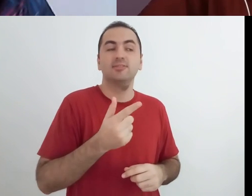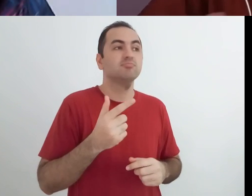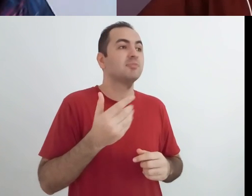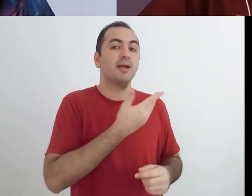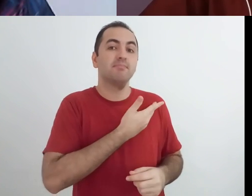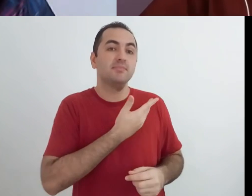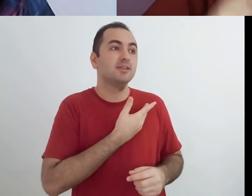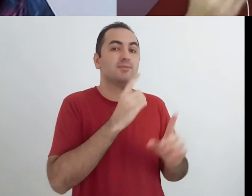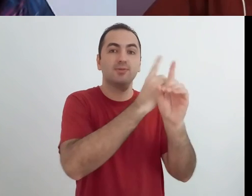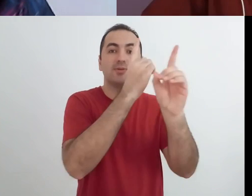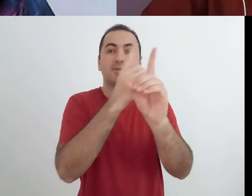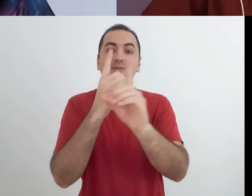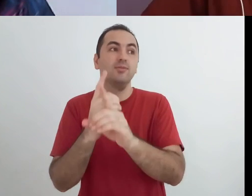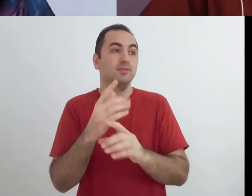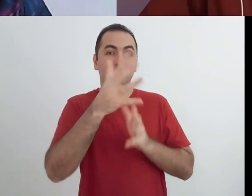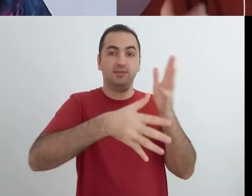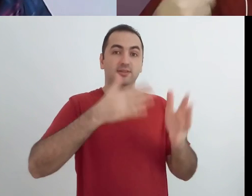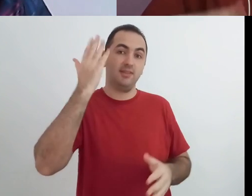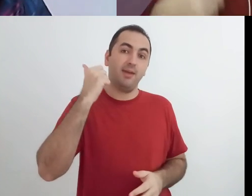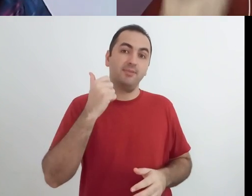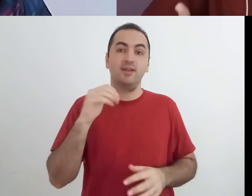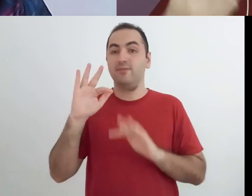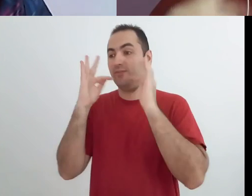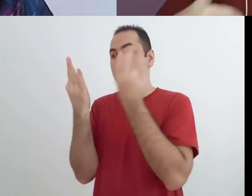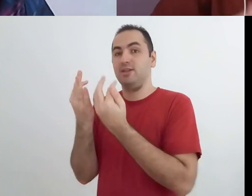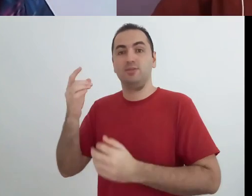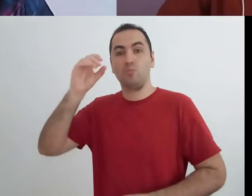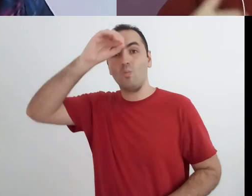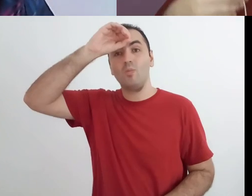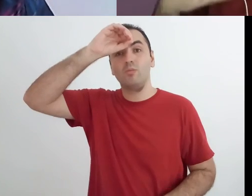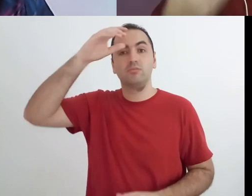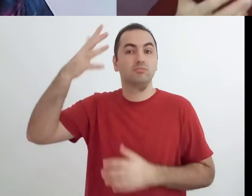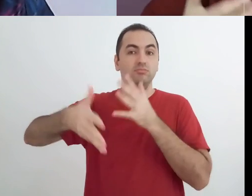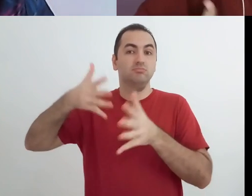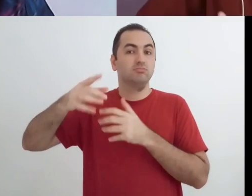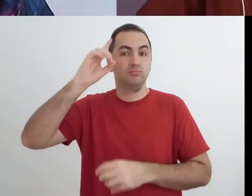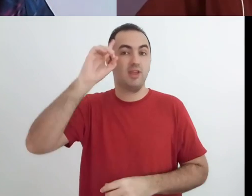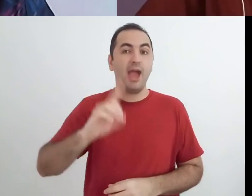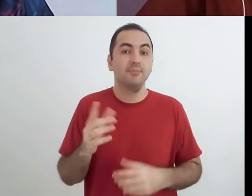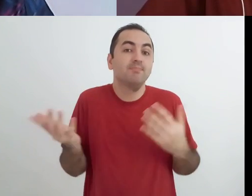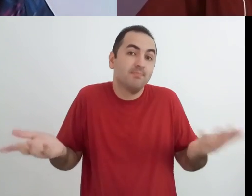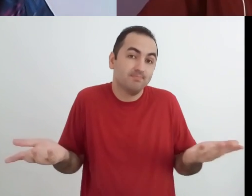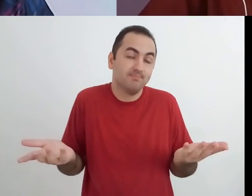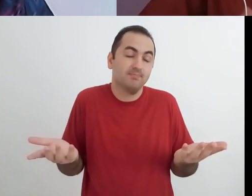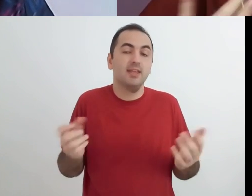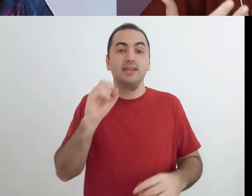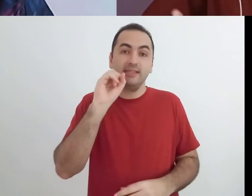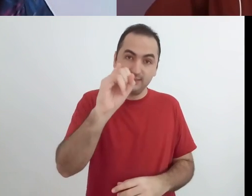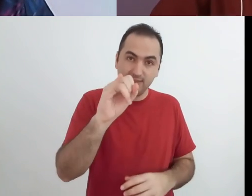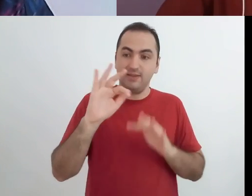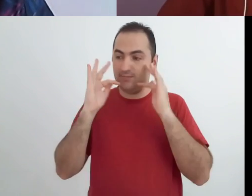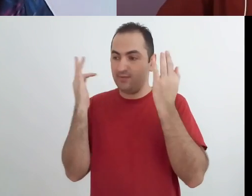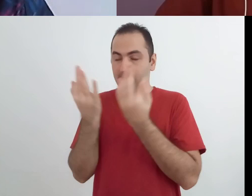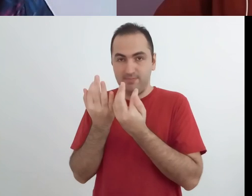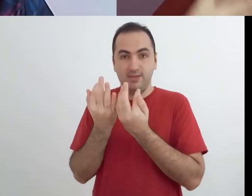casa por causa disso, porque ele não tem com quem se comunicar. Agora imagina se as pessoas da casa dele soubessem falar a língua de sinais, né? Então seria muito mais